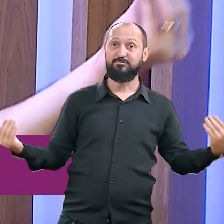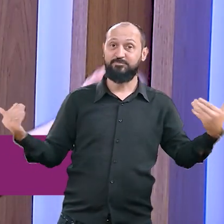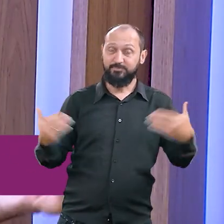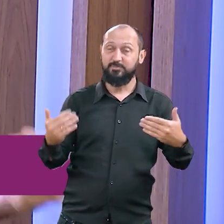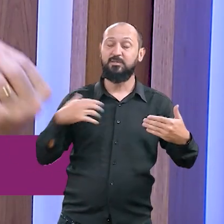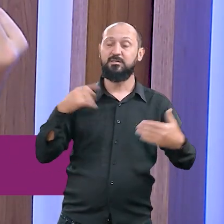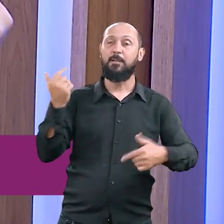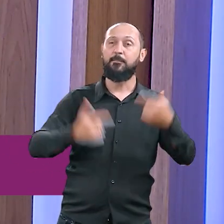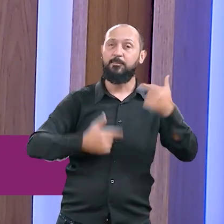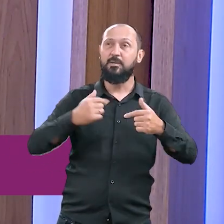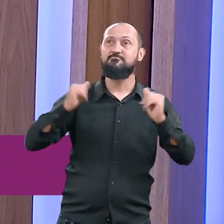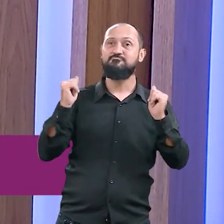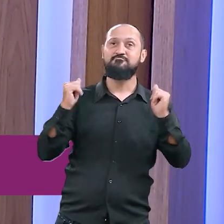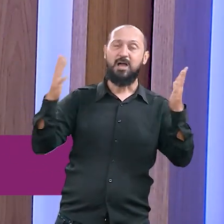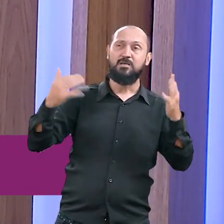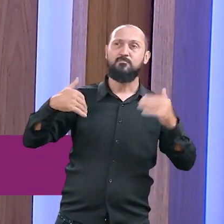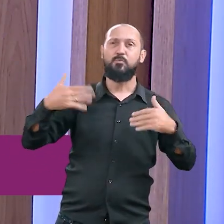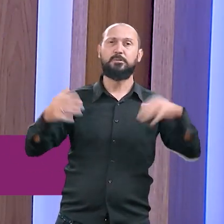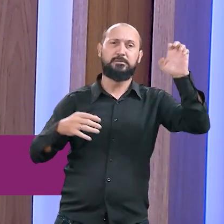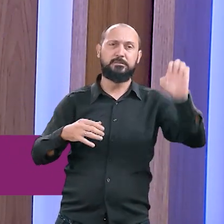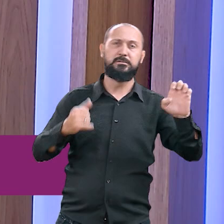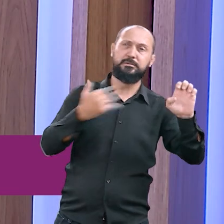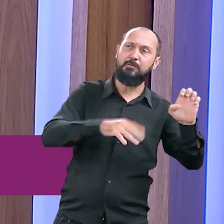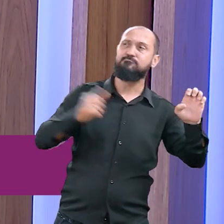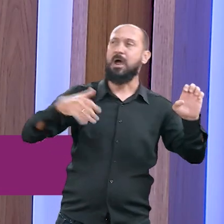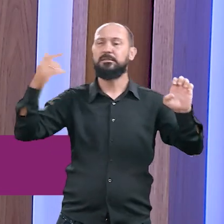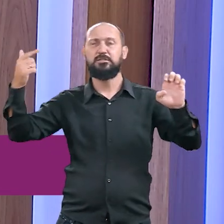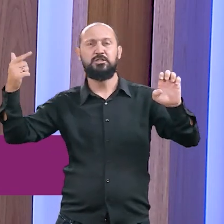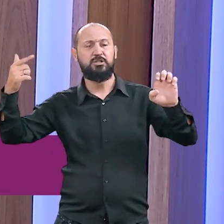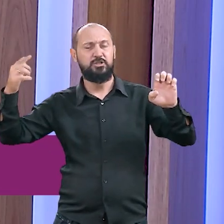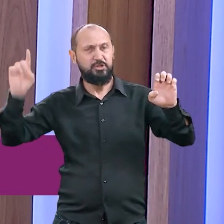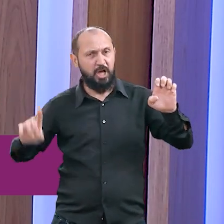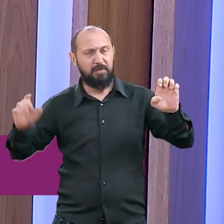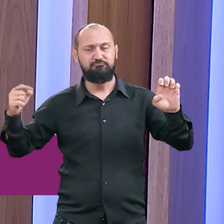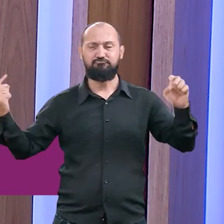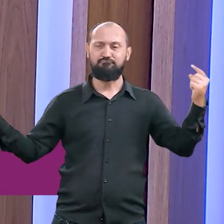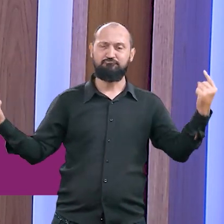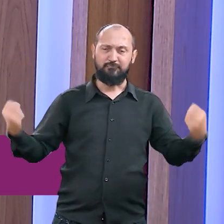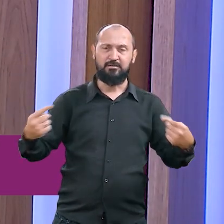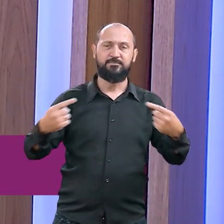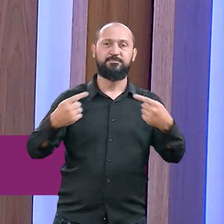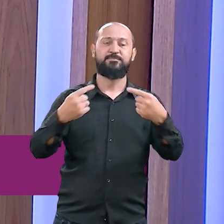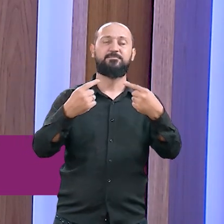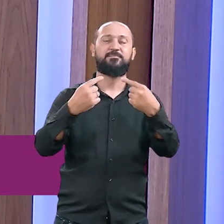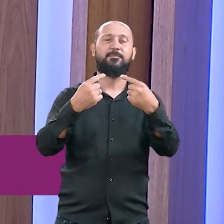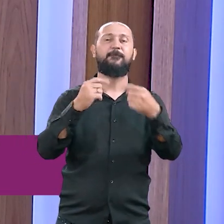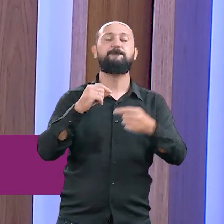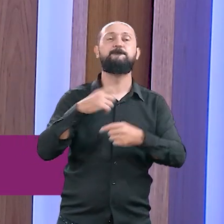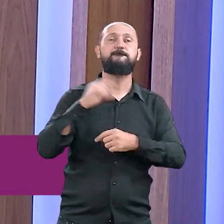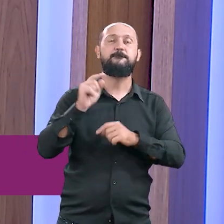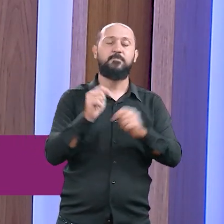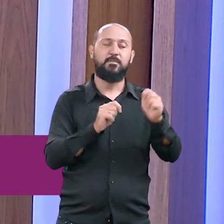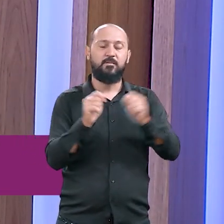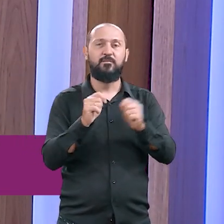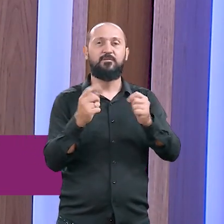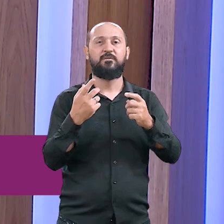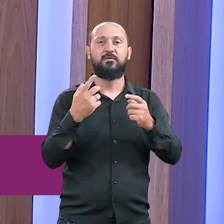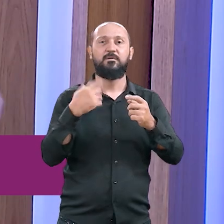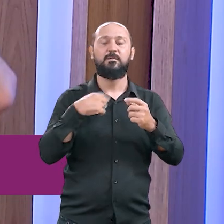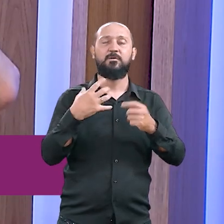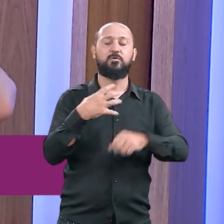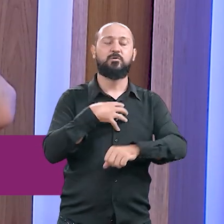de como dá para usar essa tecnologia, mas a gente não pode, infelizmente, achar e ser inocente de que as pessoas também não vão usar para o mal, né? Então,